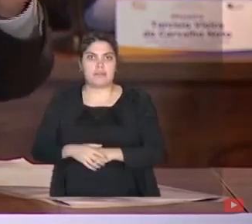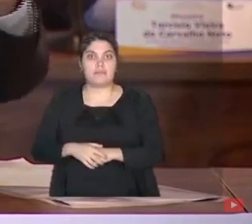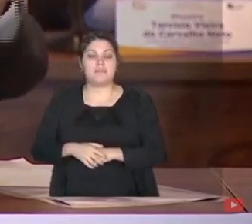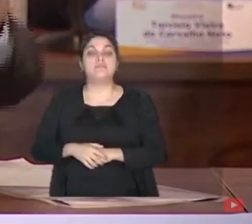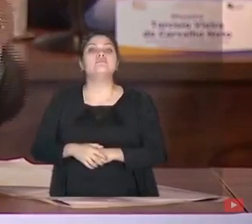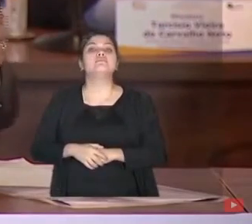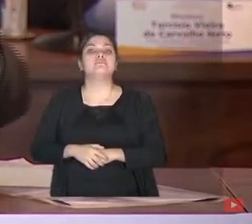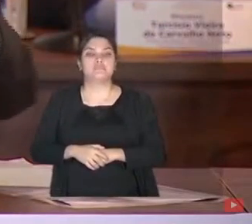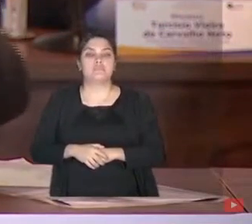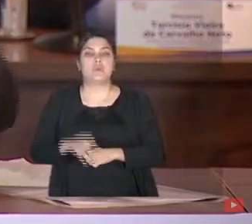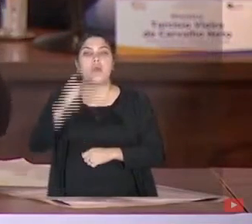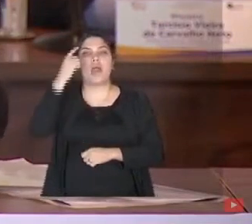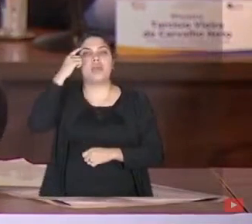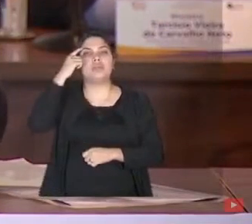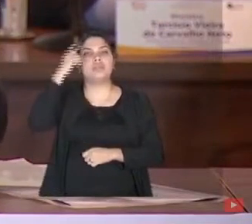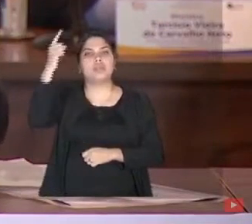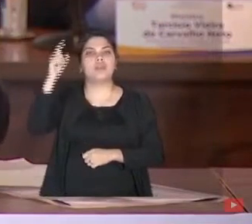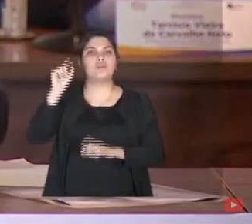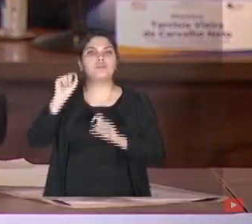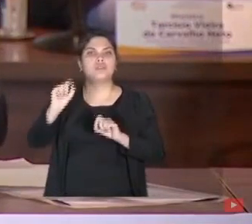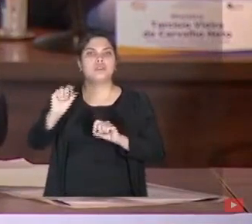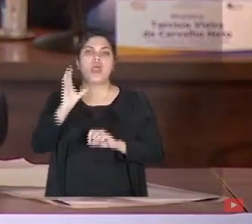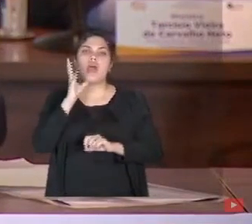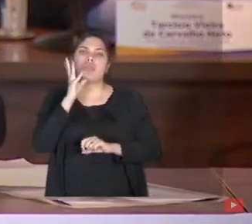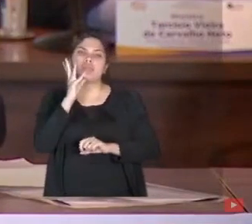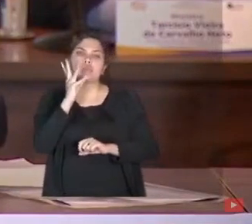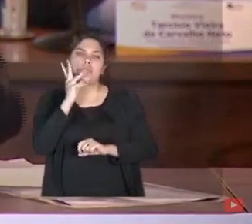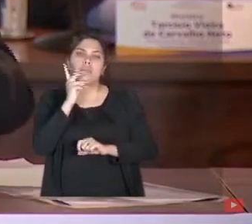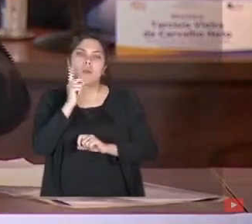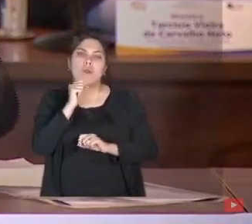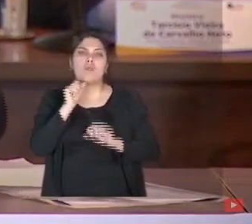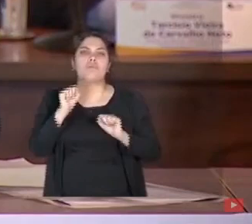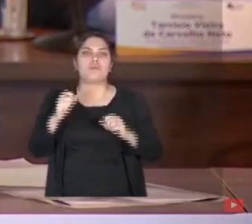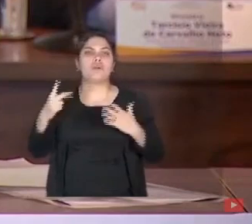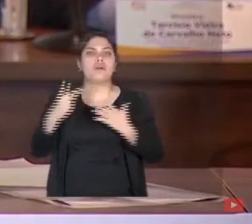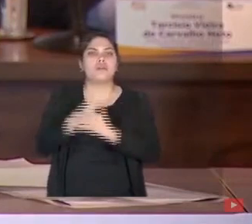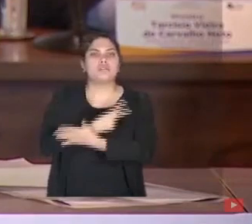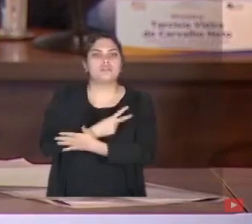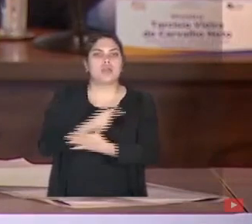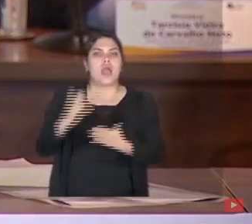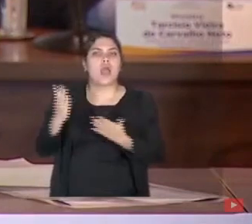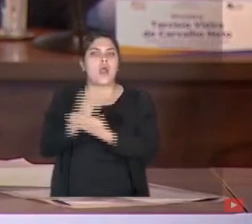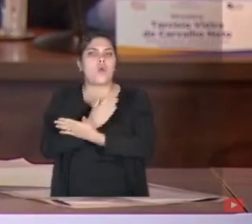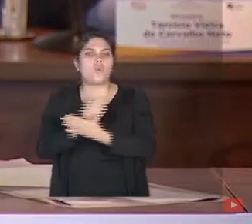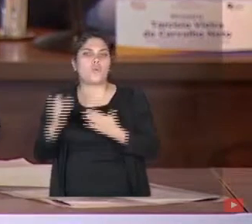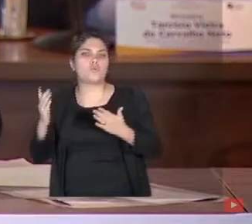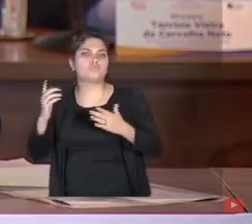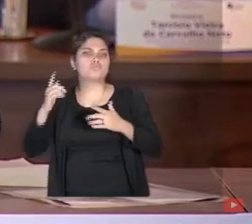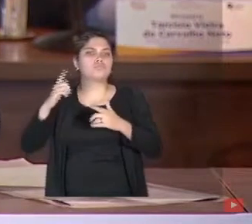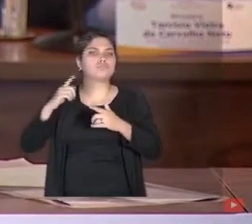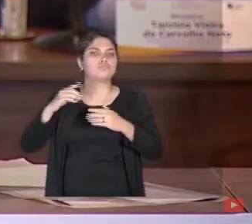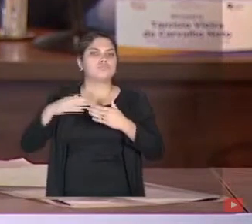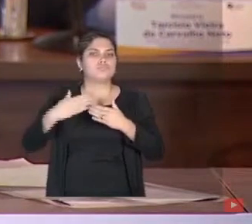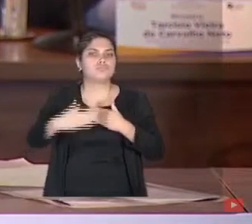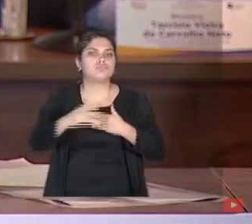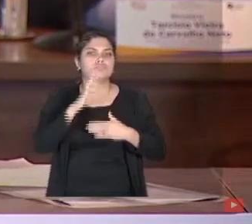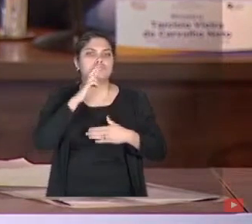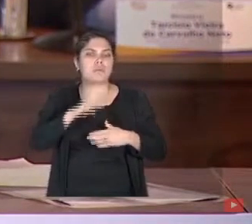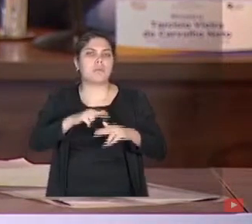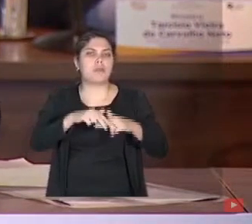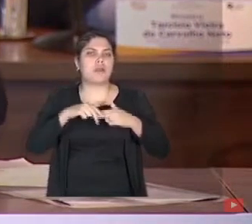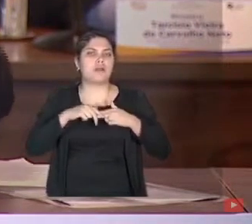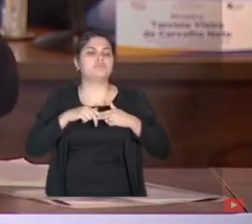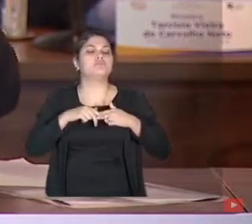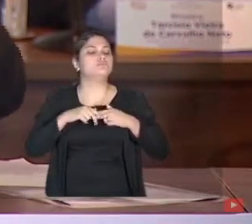Portanto, a ideia de que a demora possa trazer algum tipo de consequência para o resultado não faz nenhum